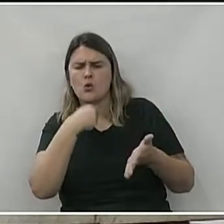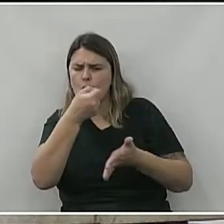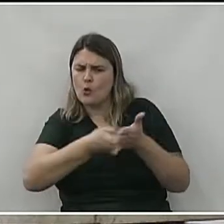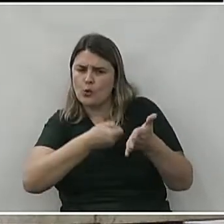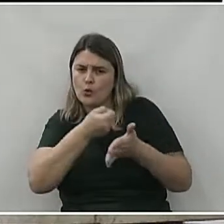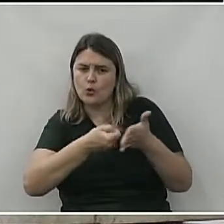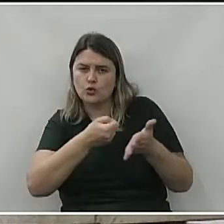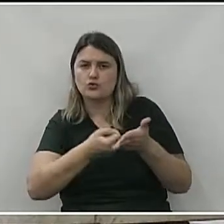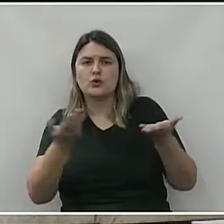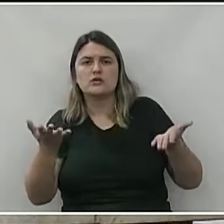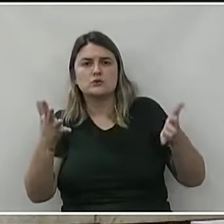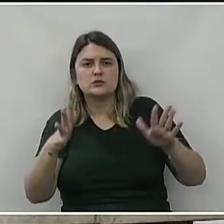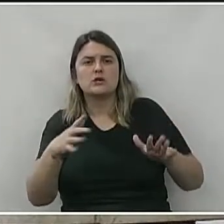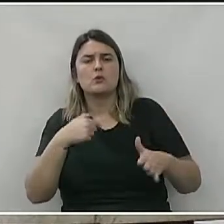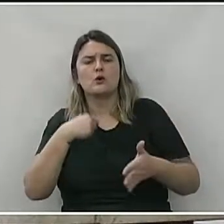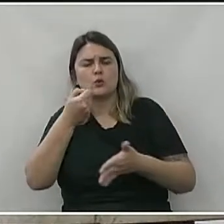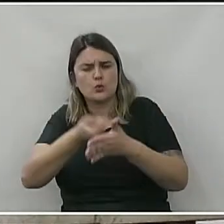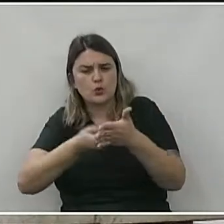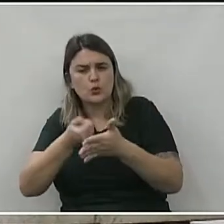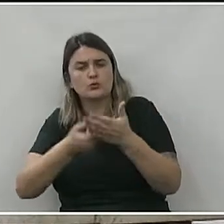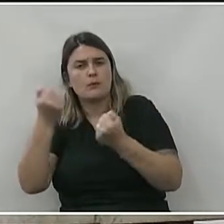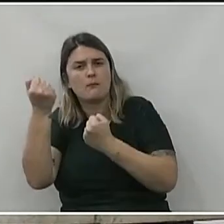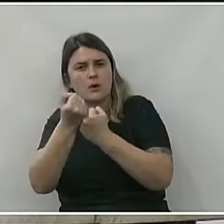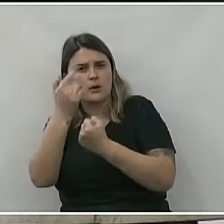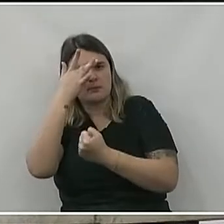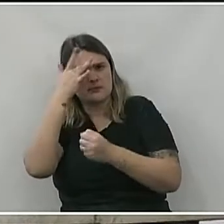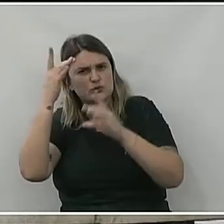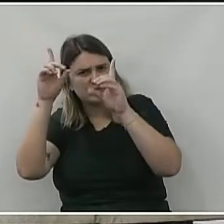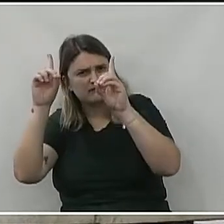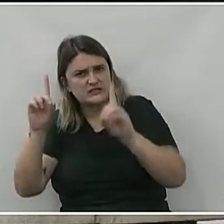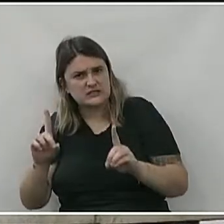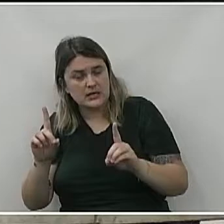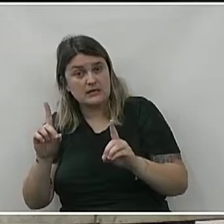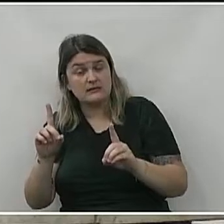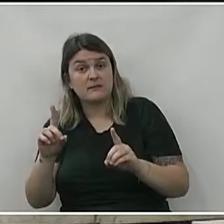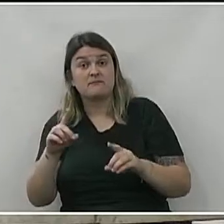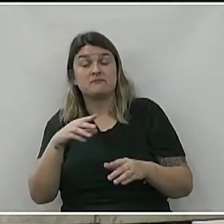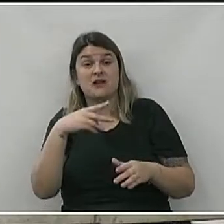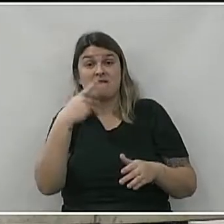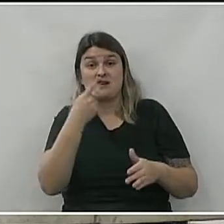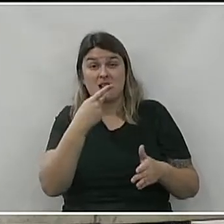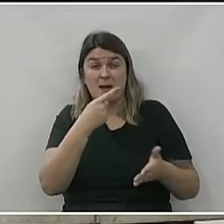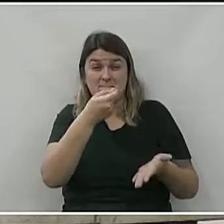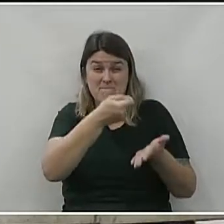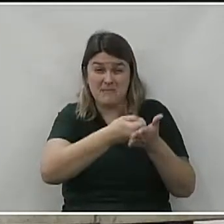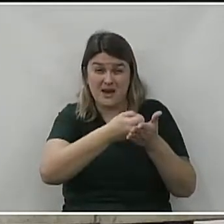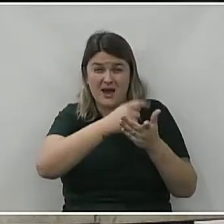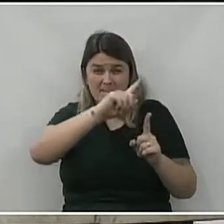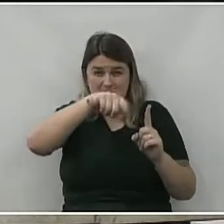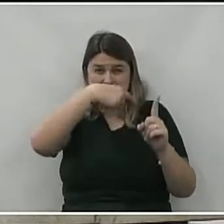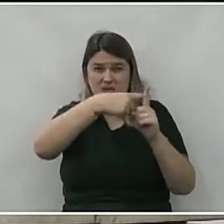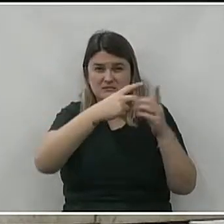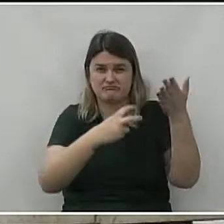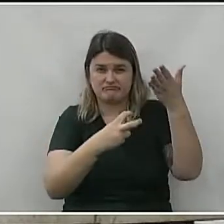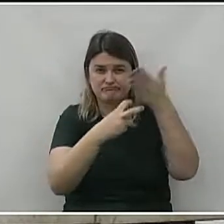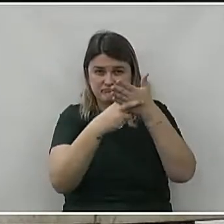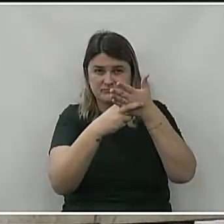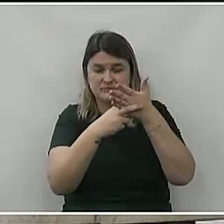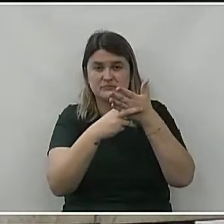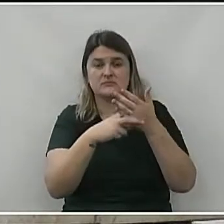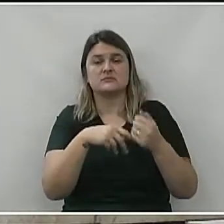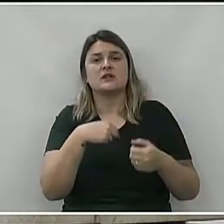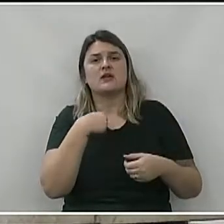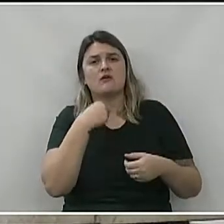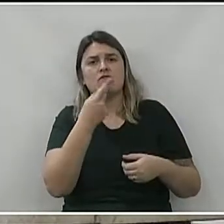dentro também é as pessoas com deficiência. E quando se falava do reajuste dos preços, eu comentei sobre